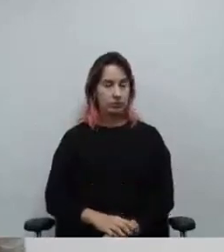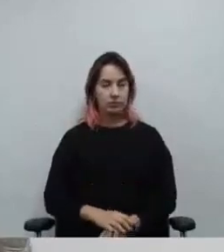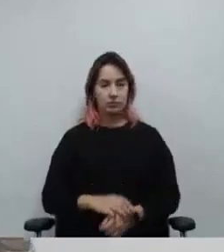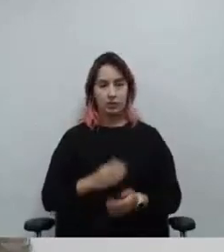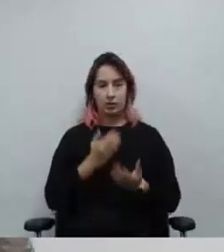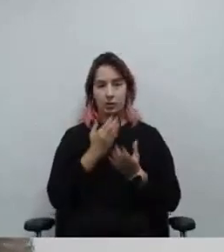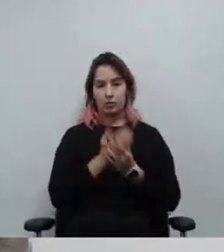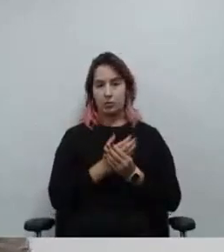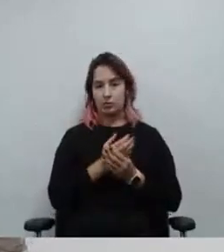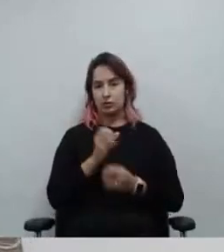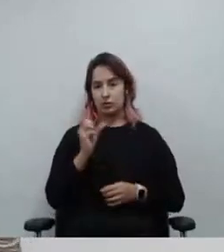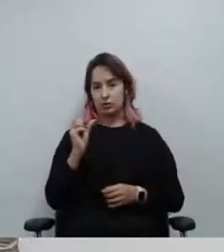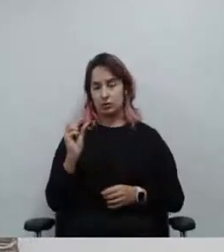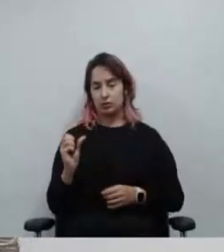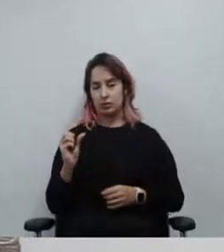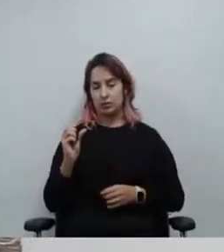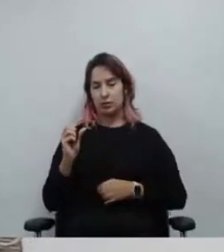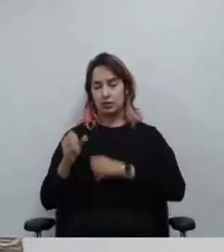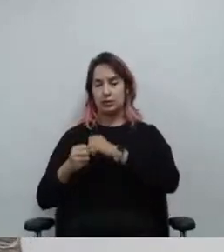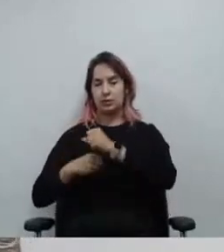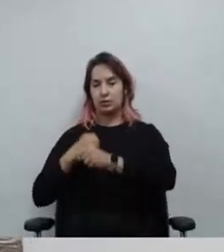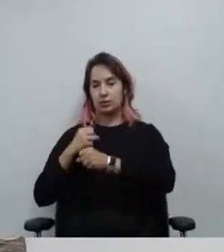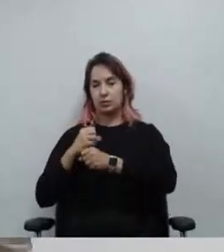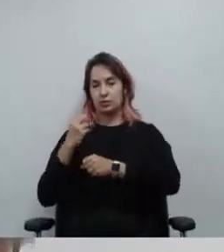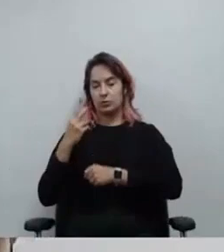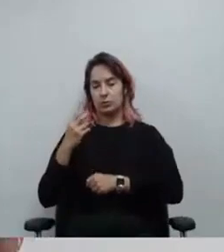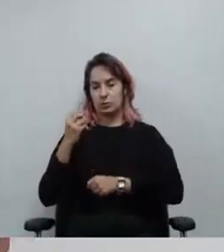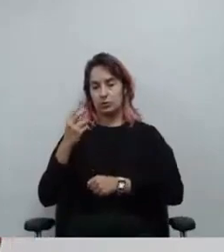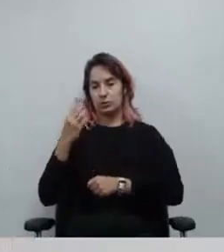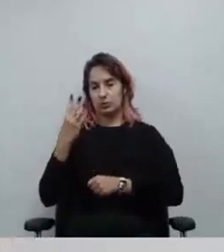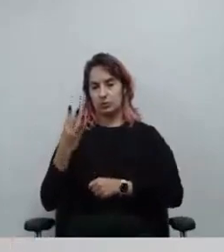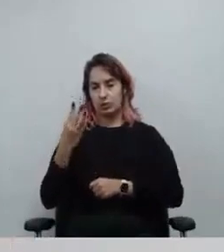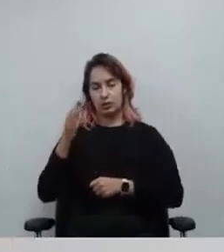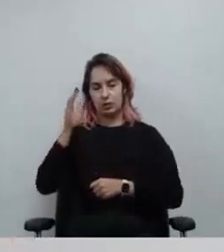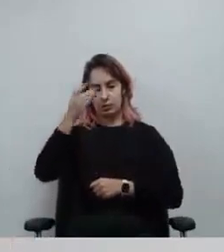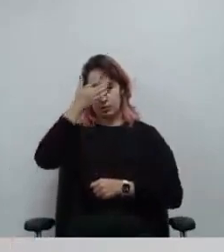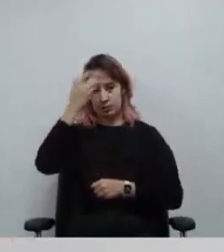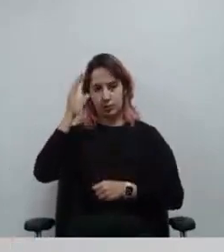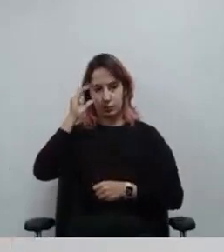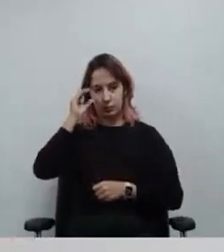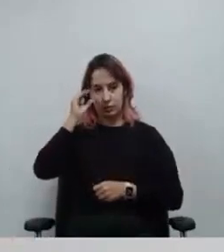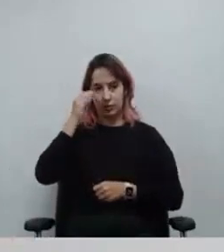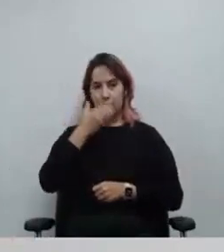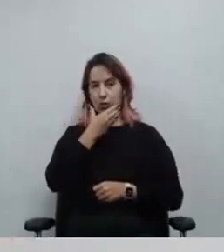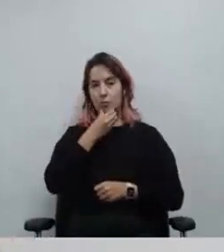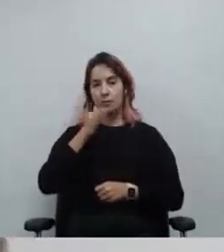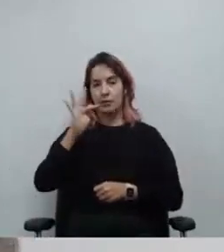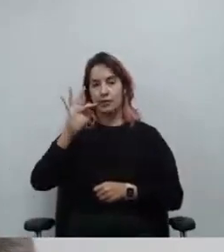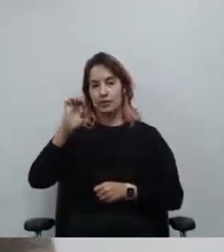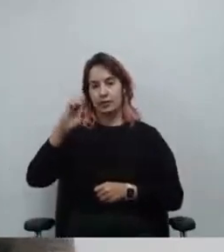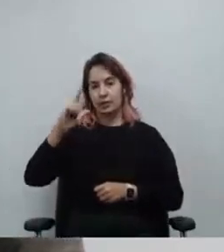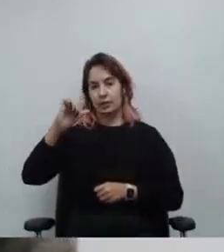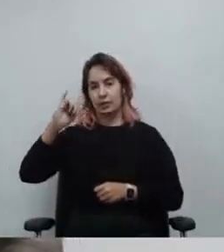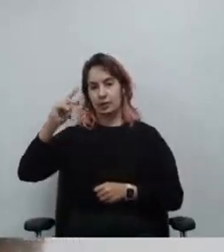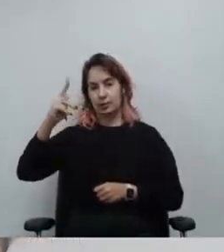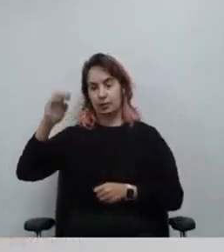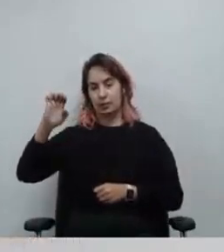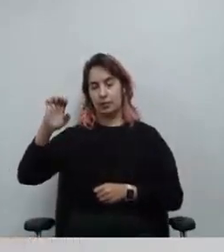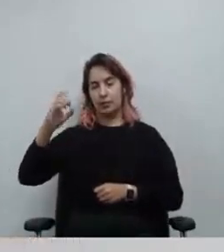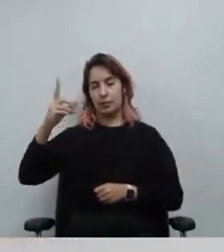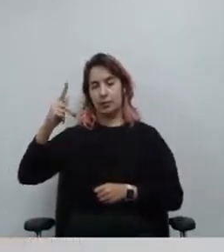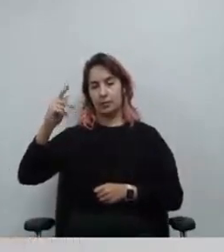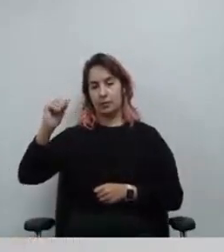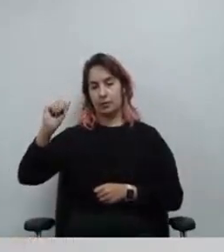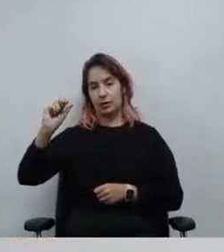Processo 6, 7.109/2024, que tem como interessado os defensores Felipe Rotz de Macedo Cunha e Paulo Ricardo de